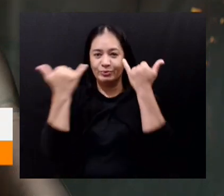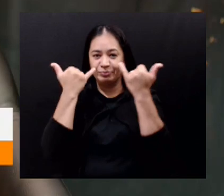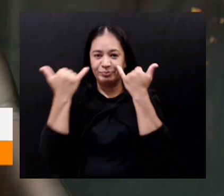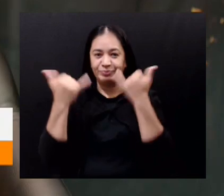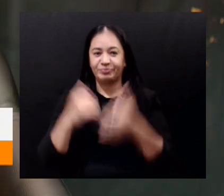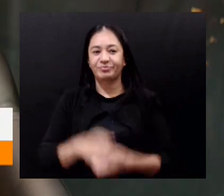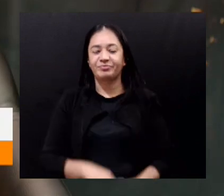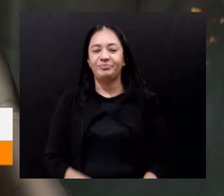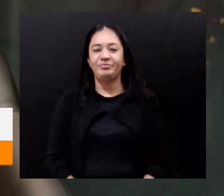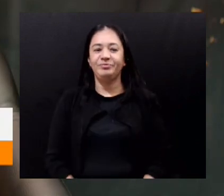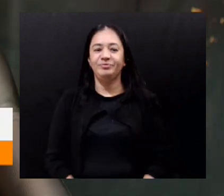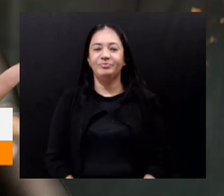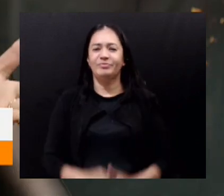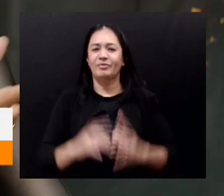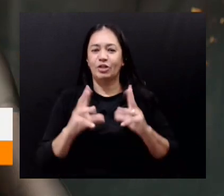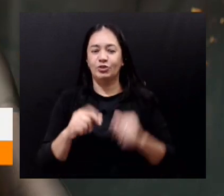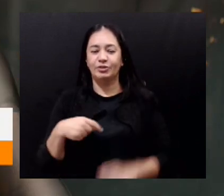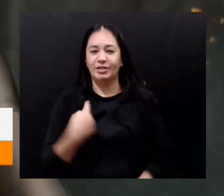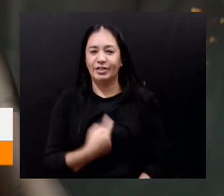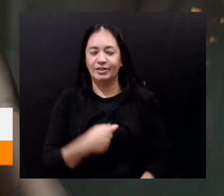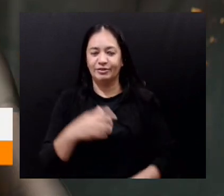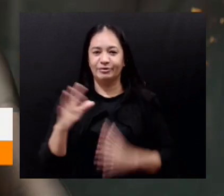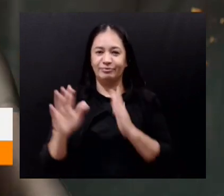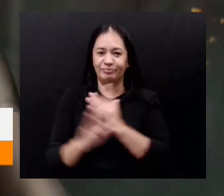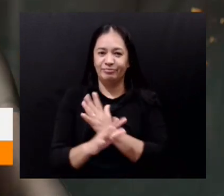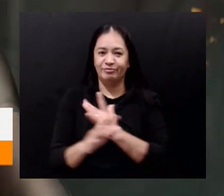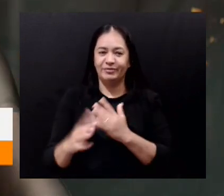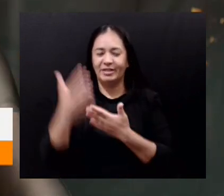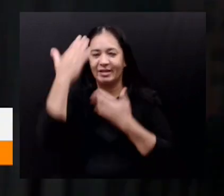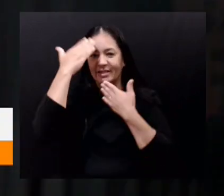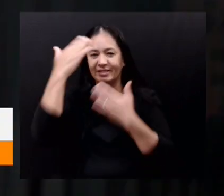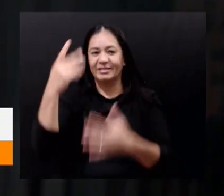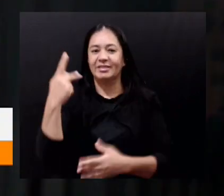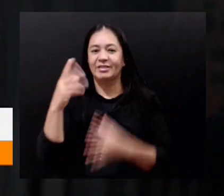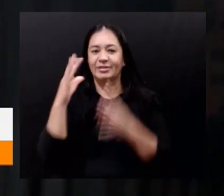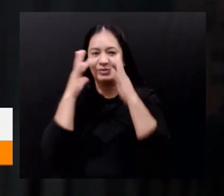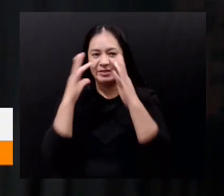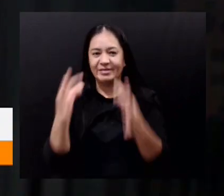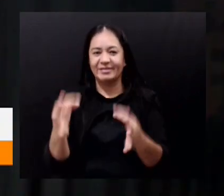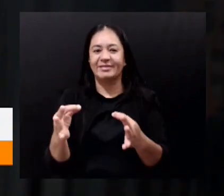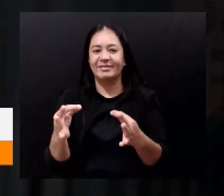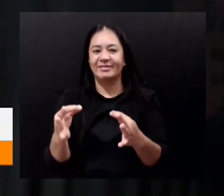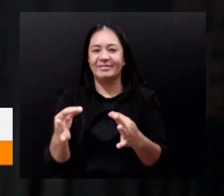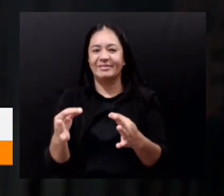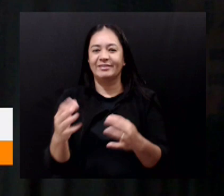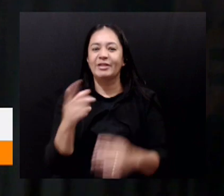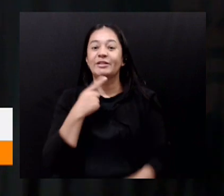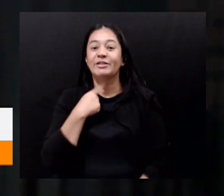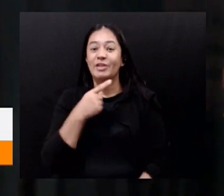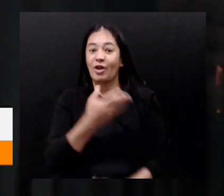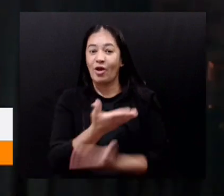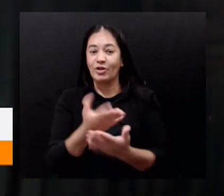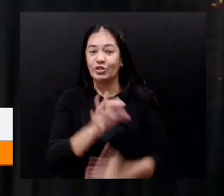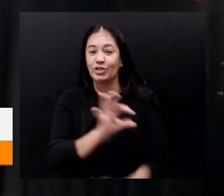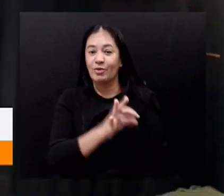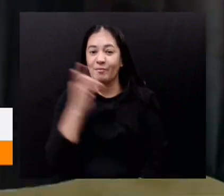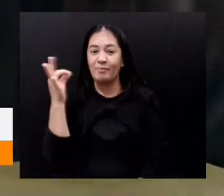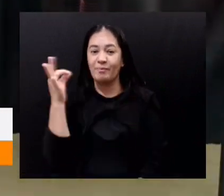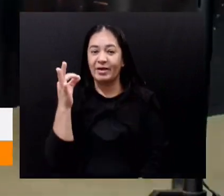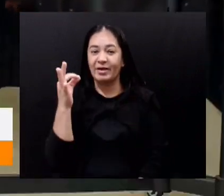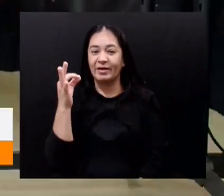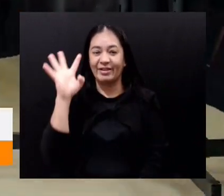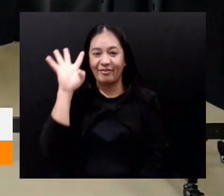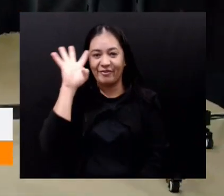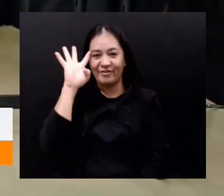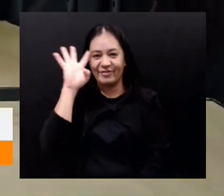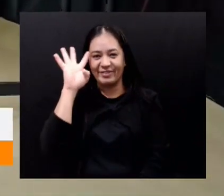toda a nossa metrópole. Agradecemos a sua audiência, a sua companhia. Desejamos a você uma ótima quarta-feira. E amanhã a